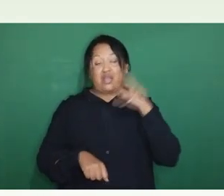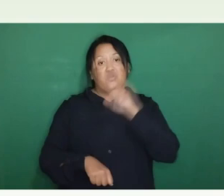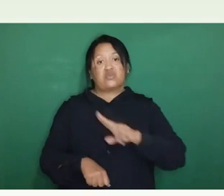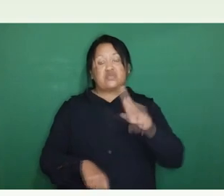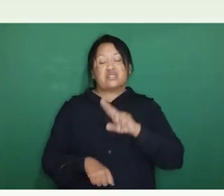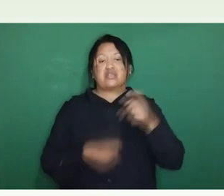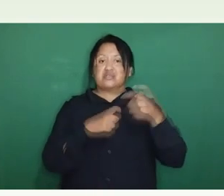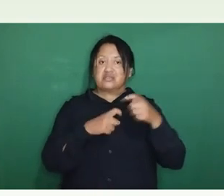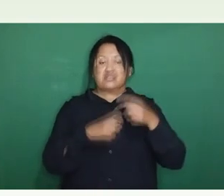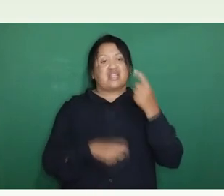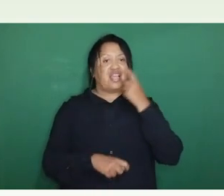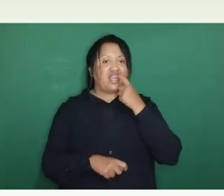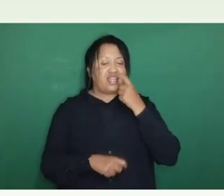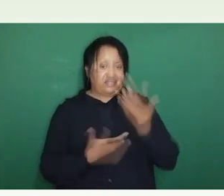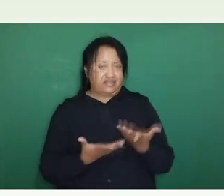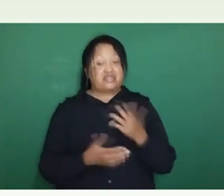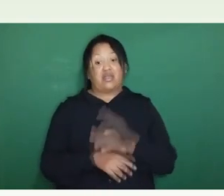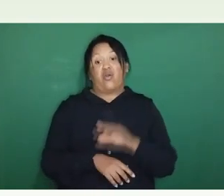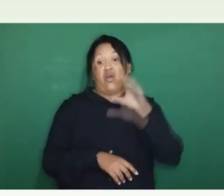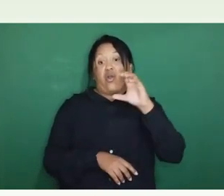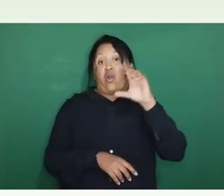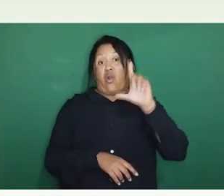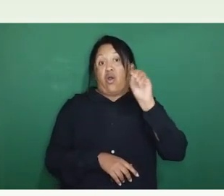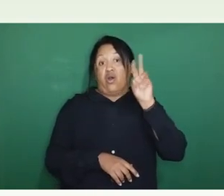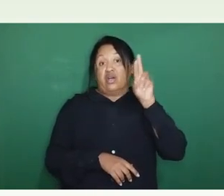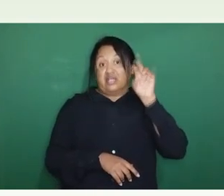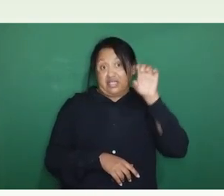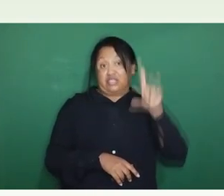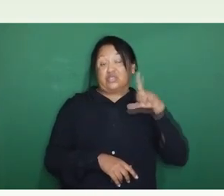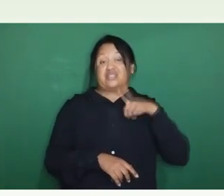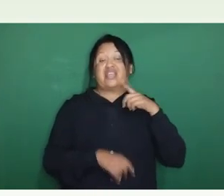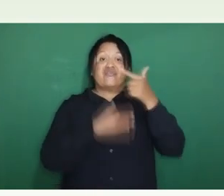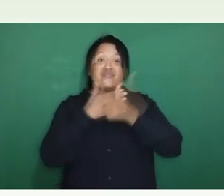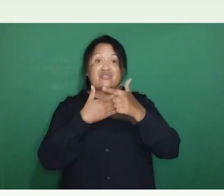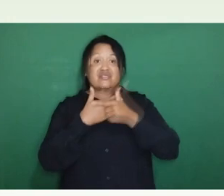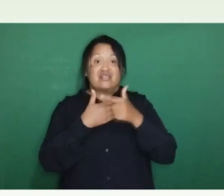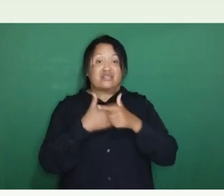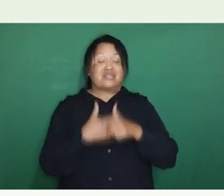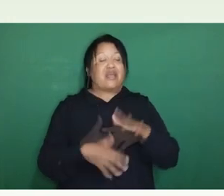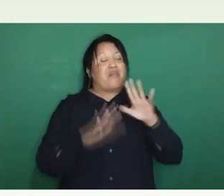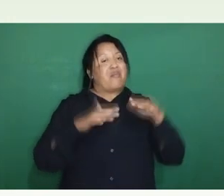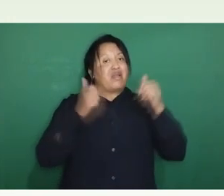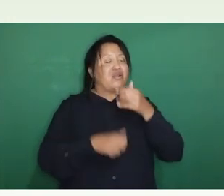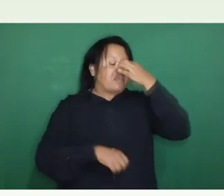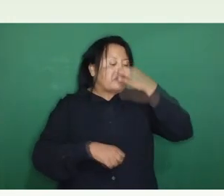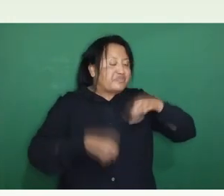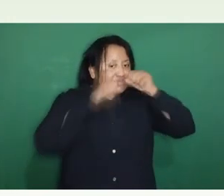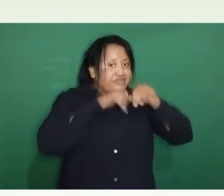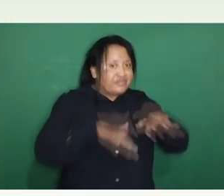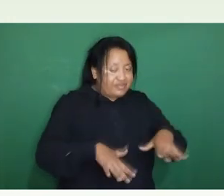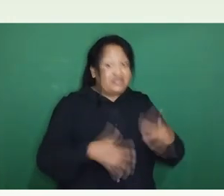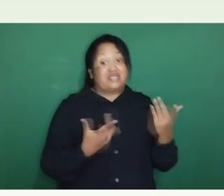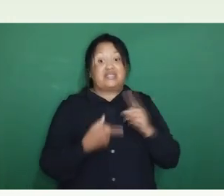cloreto de amônio tem função expectorante e o cloreto de sódio é utilizado na prevenção de cáries